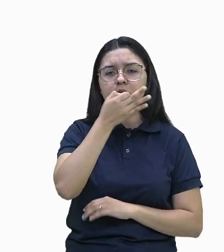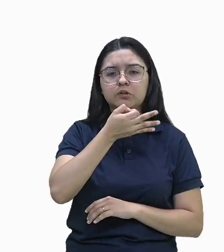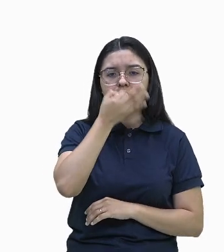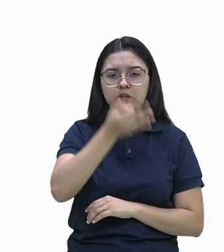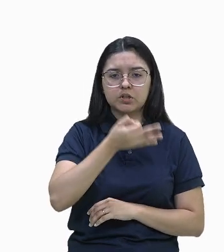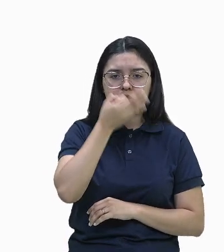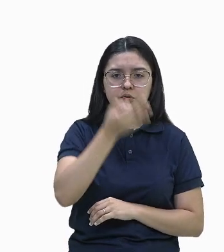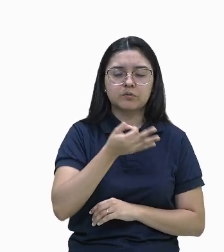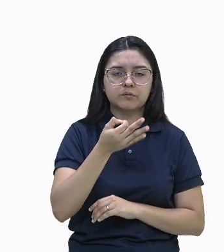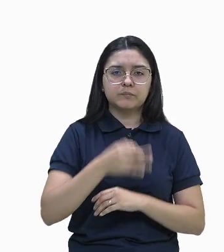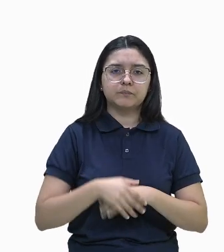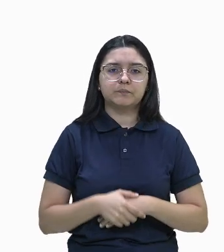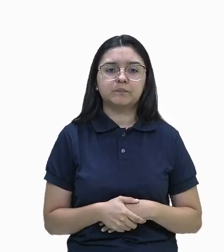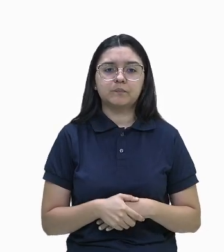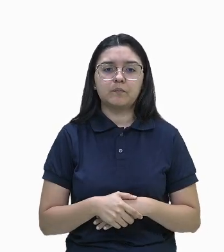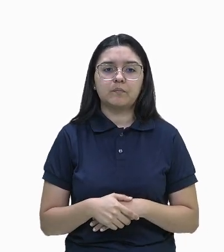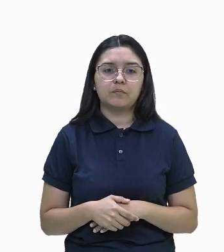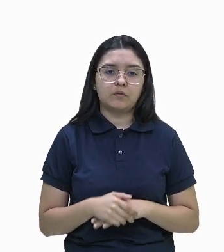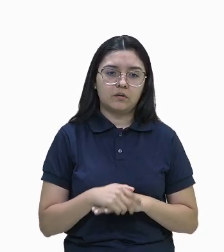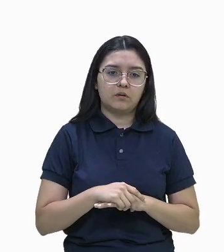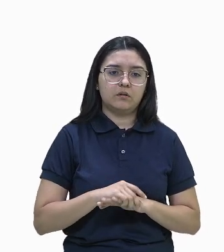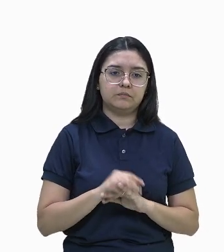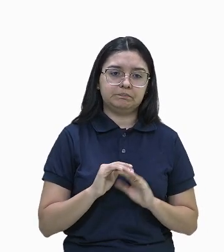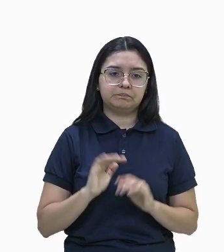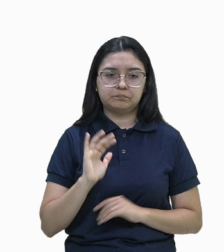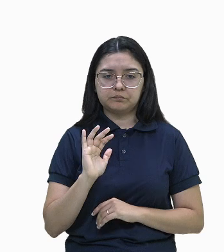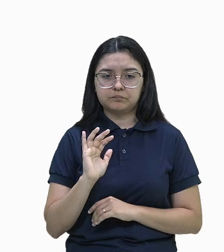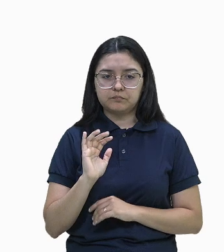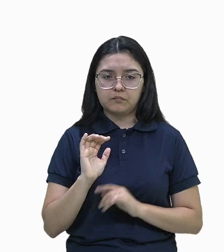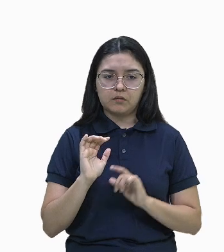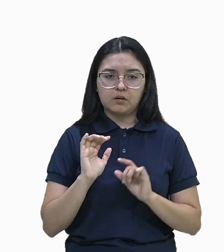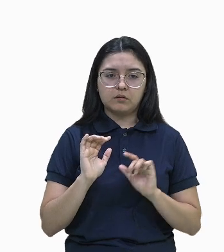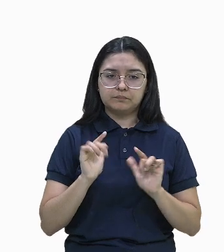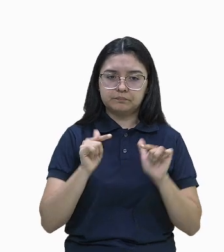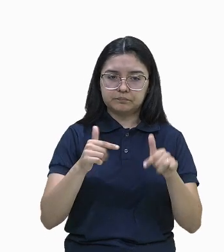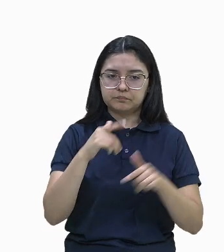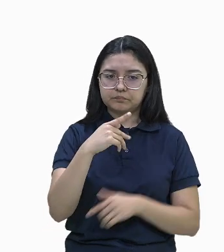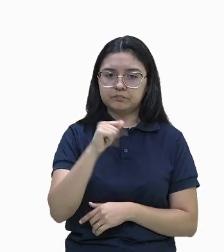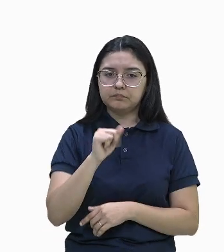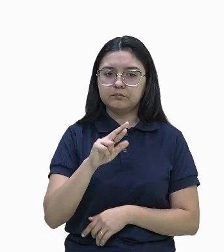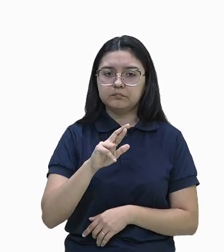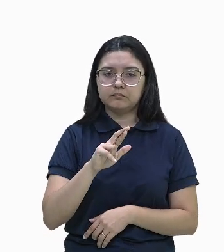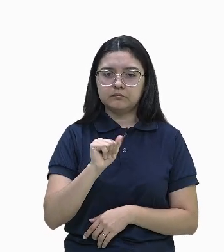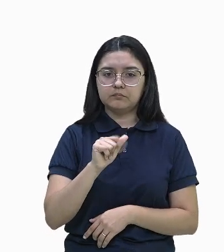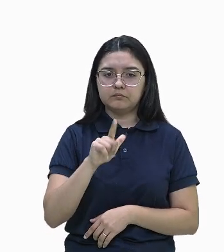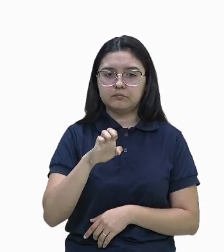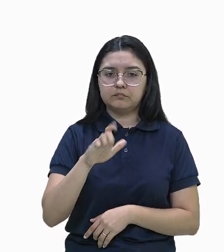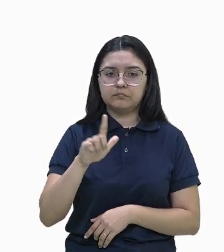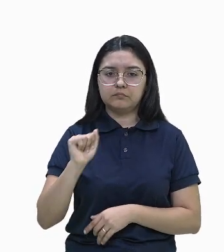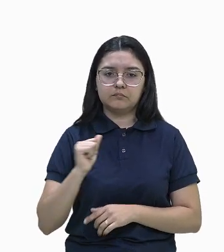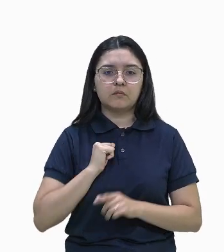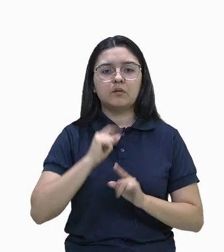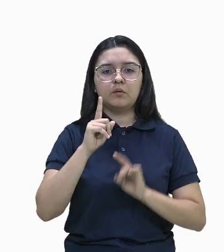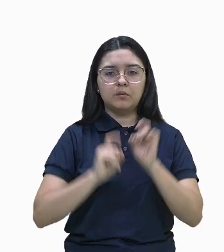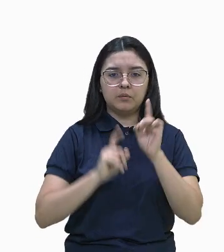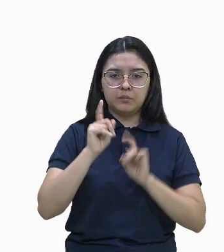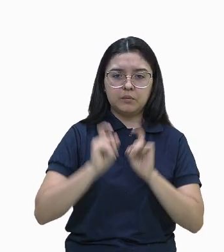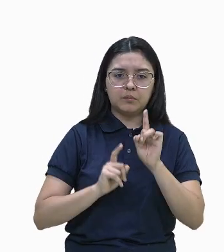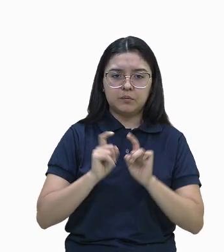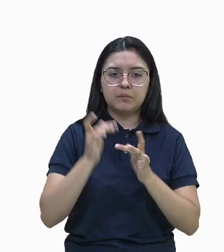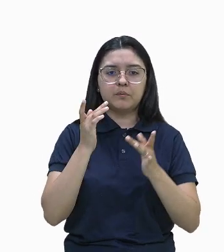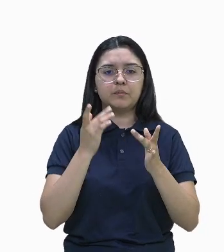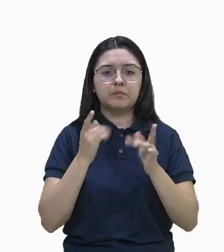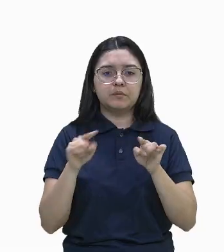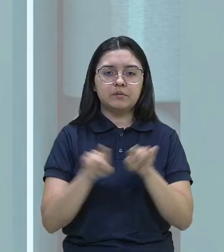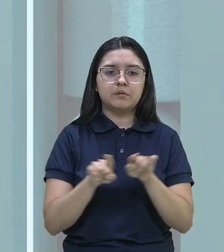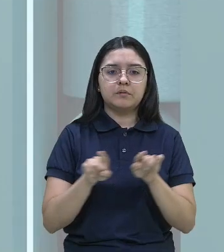se falando. Ação paralela. Cria-se cenas de mímica ou de fiscalização paralelamente à